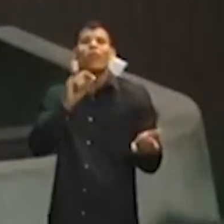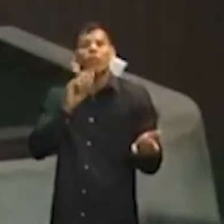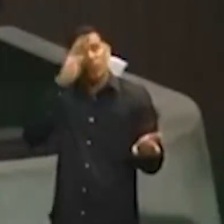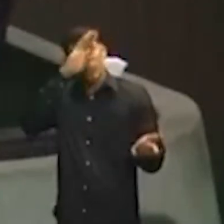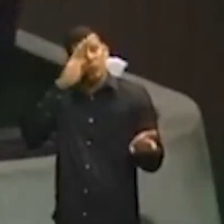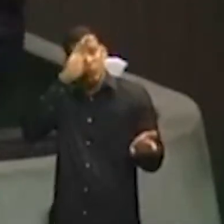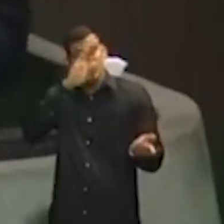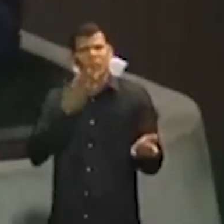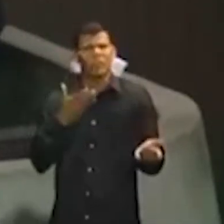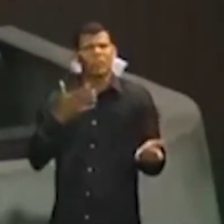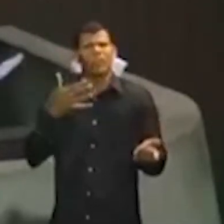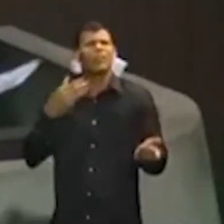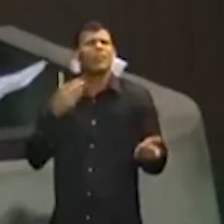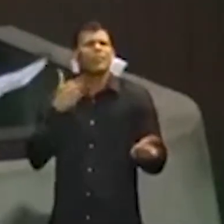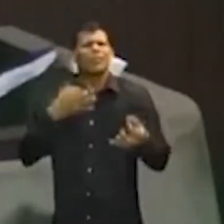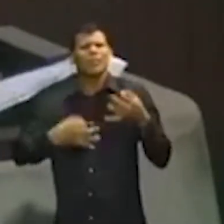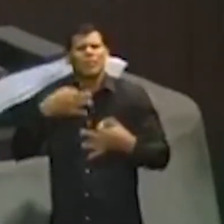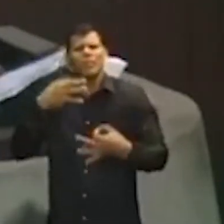botando a culpa no juiz,